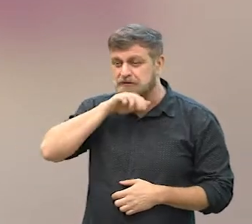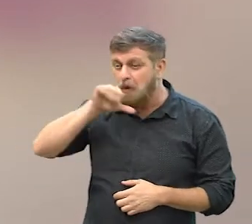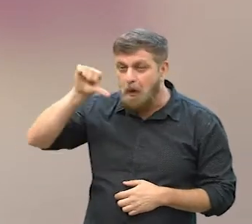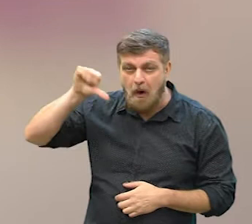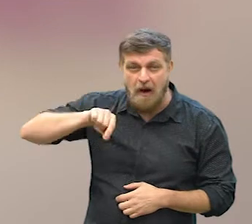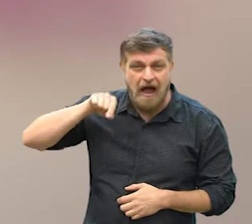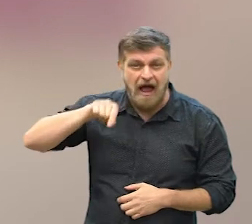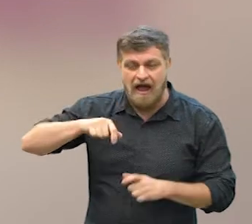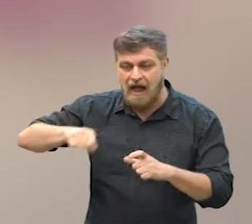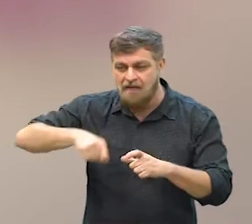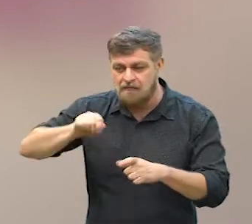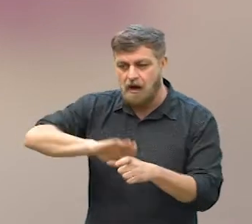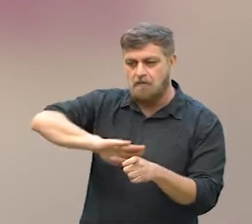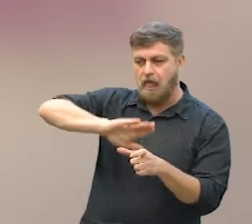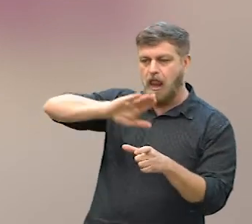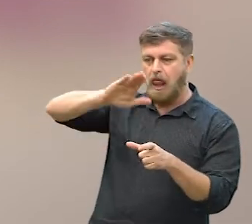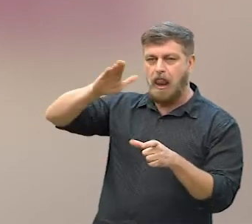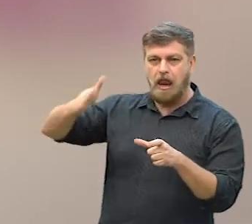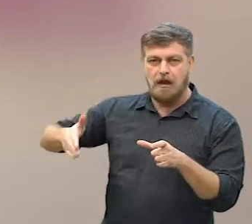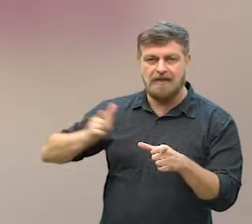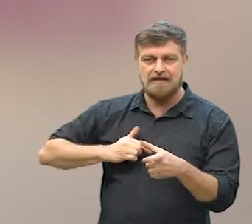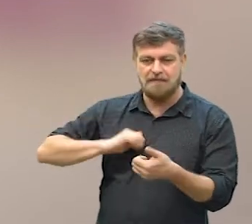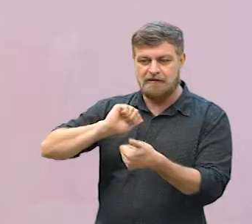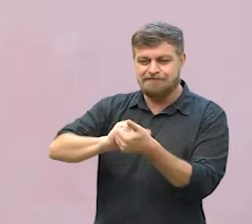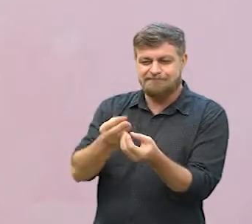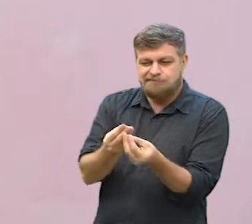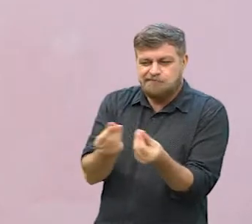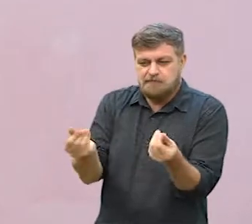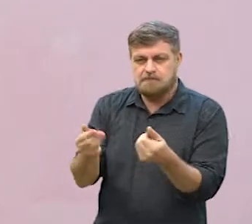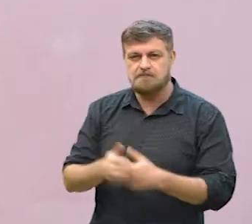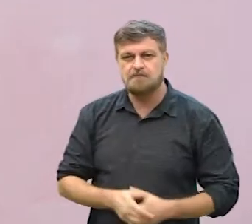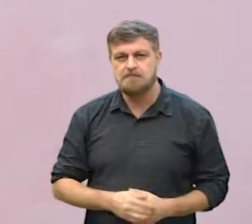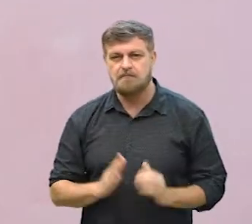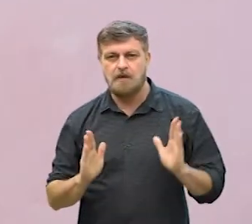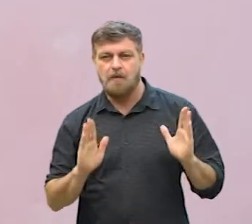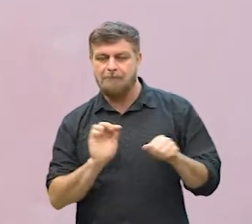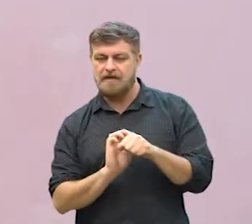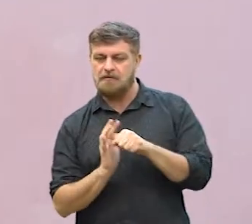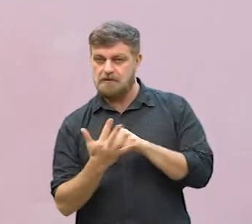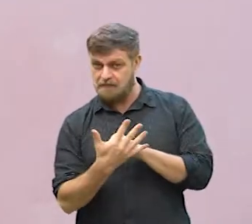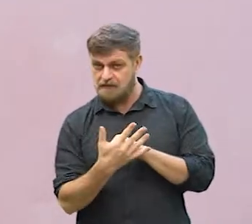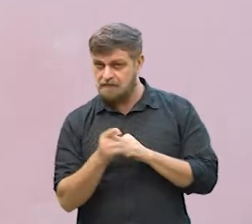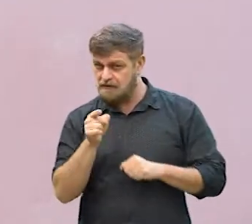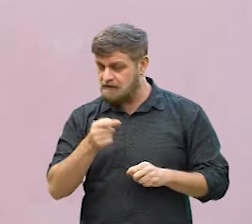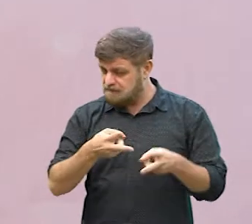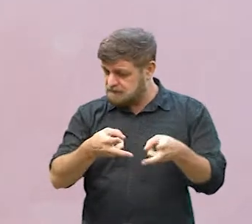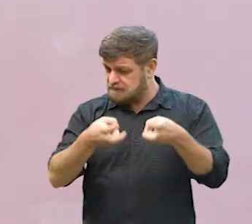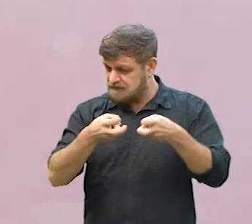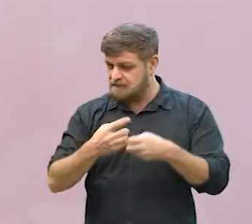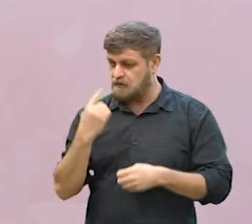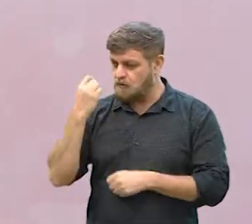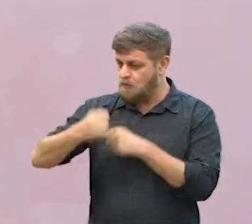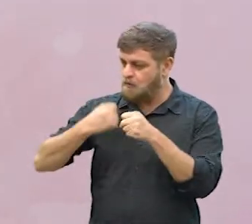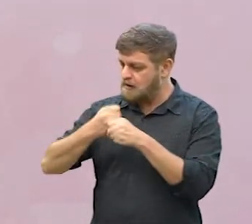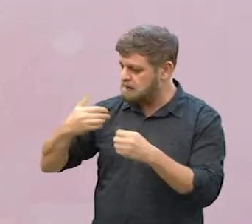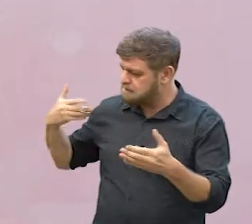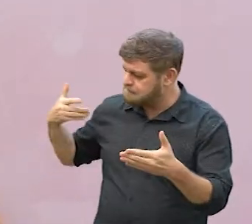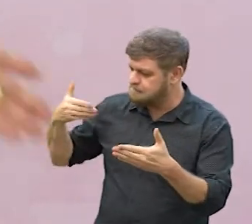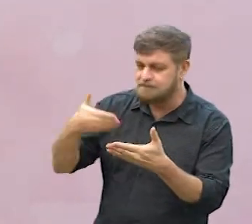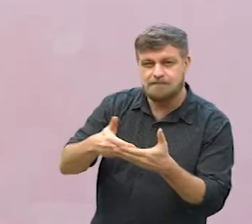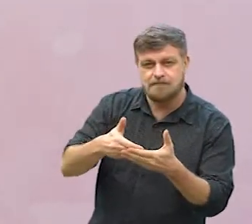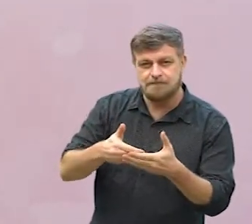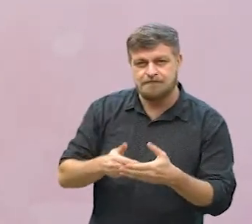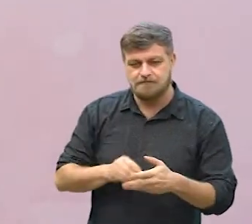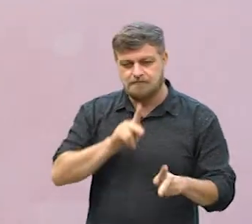alimentação, tanto em quantidade quanto em variedades. E a pandemia, você percebe que de um ano para cá